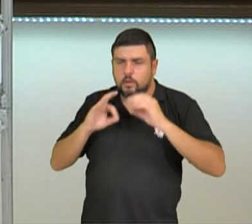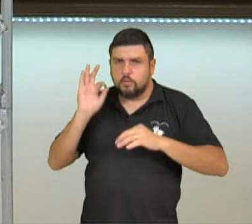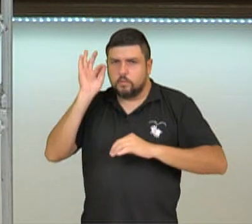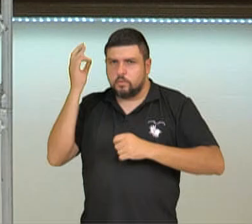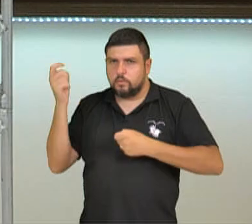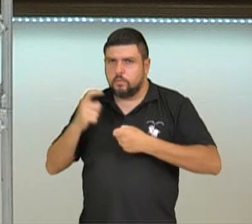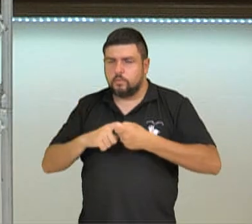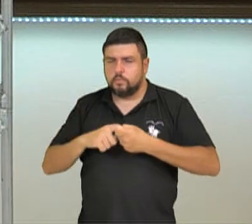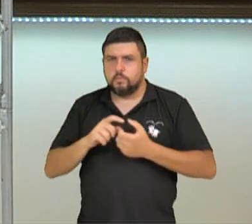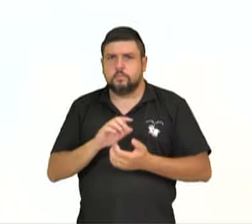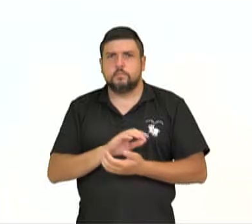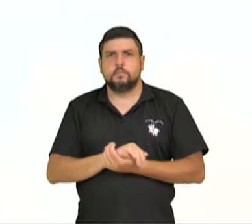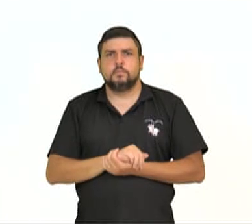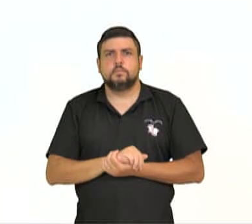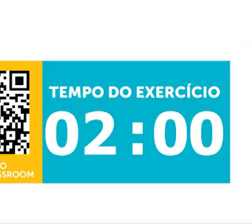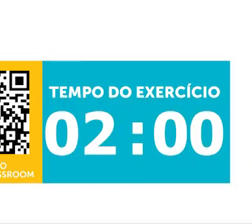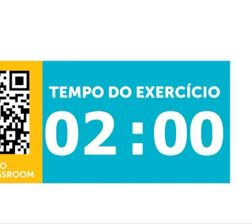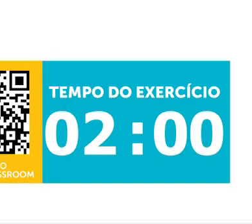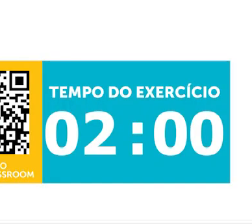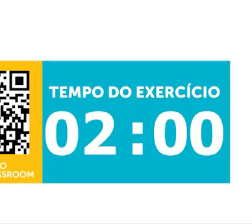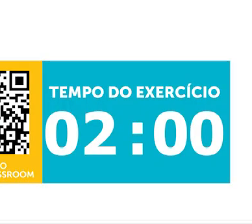nós já voltamos para a correção.